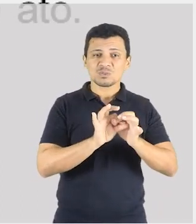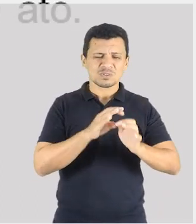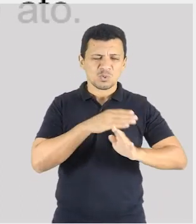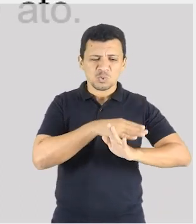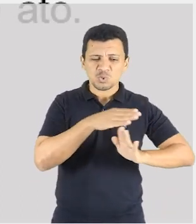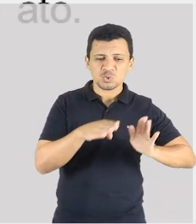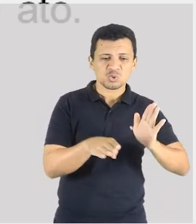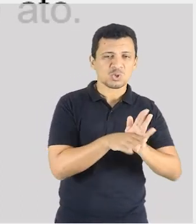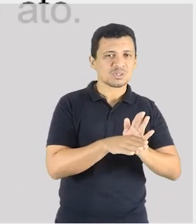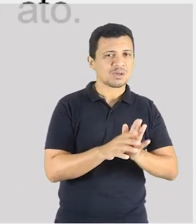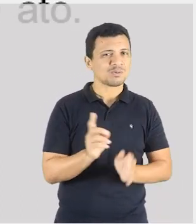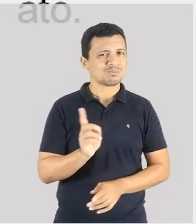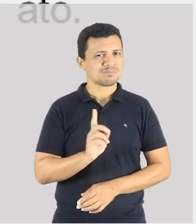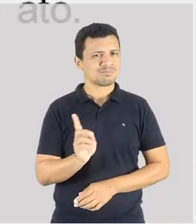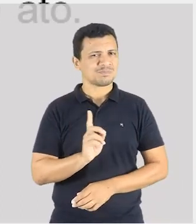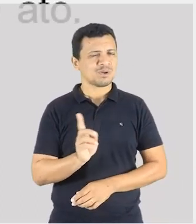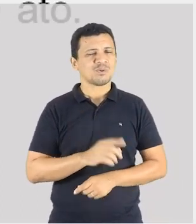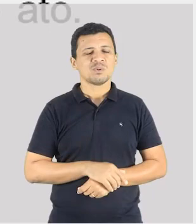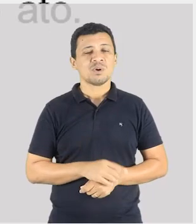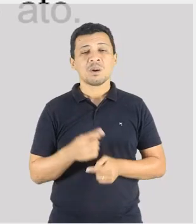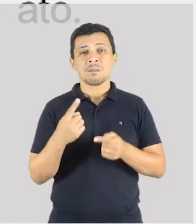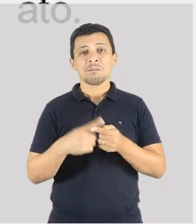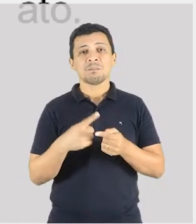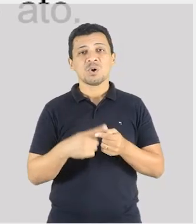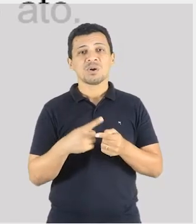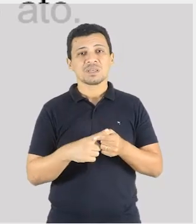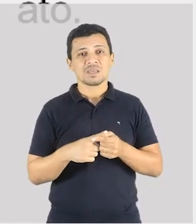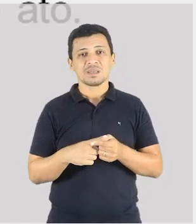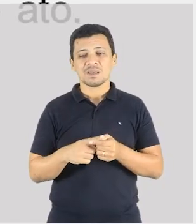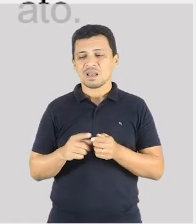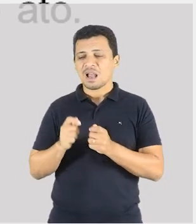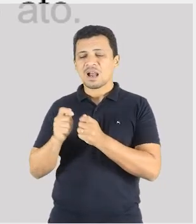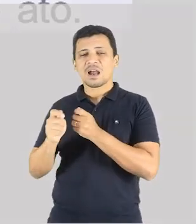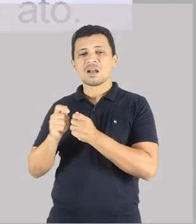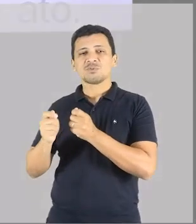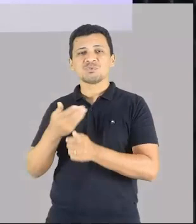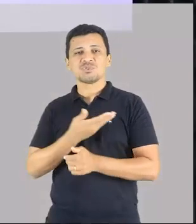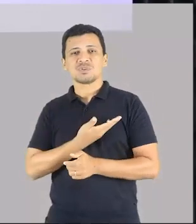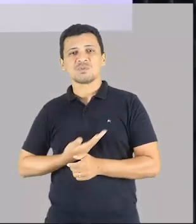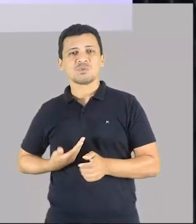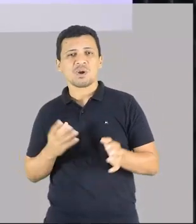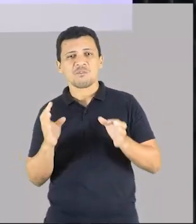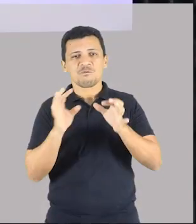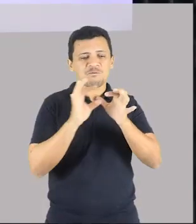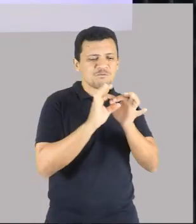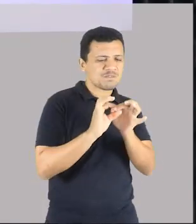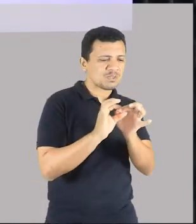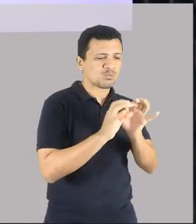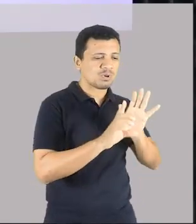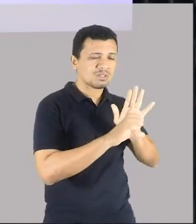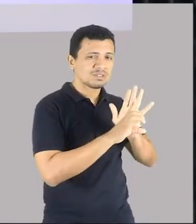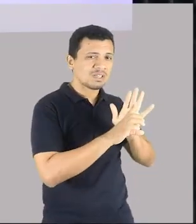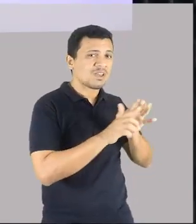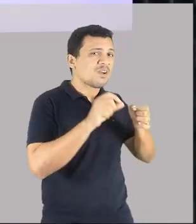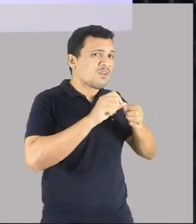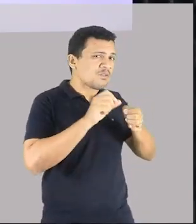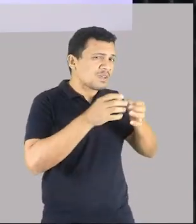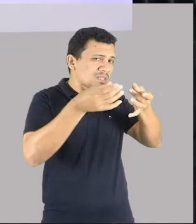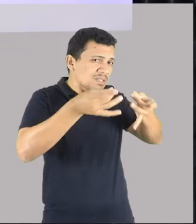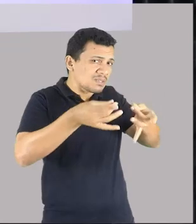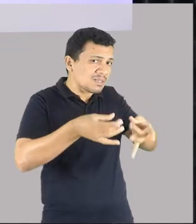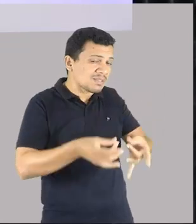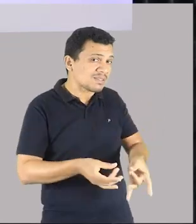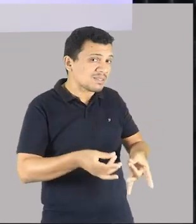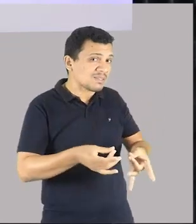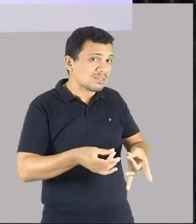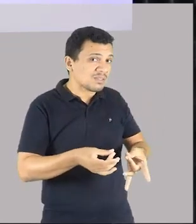total, porque se a lei vincula o administrador e a administração pública a fazer determinadas coisas muito específicas, ela não